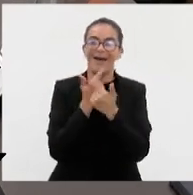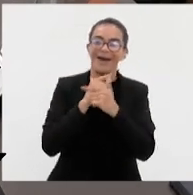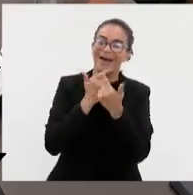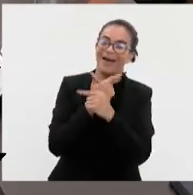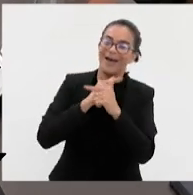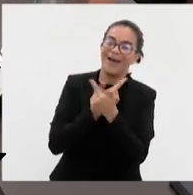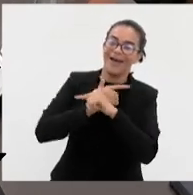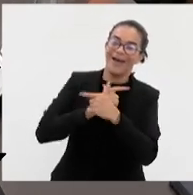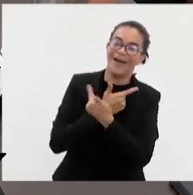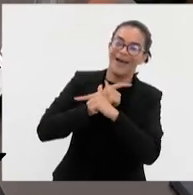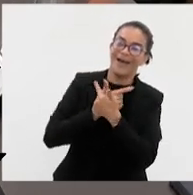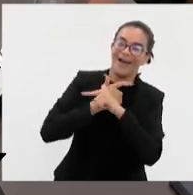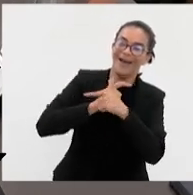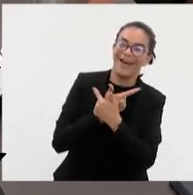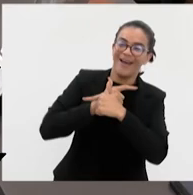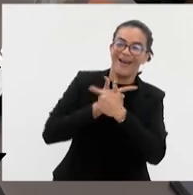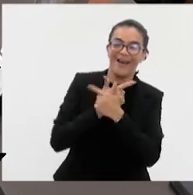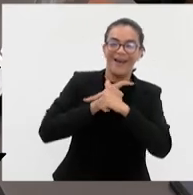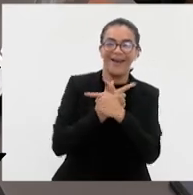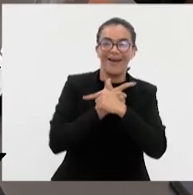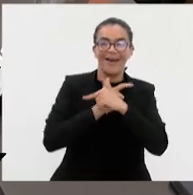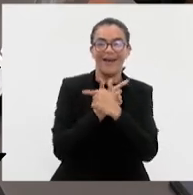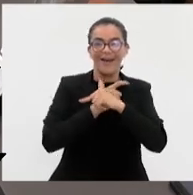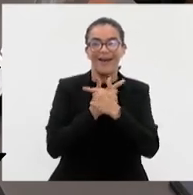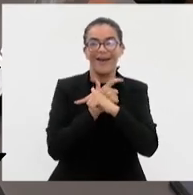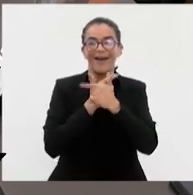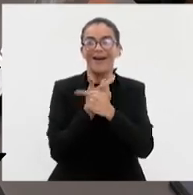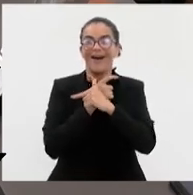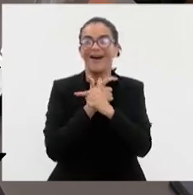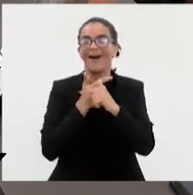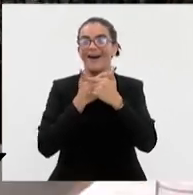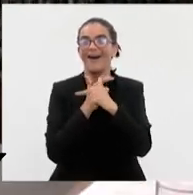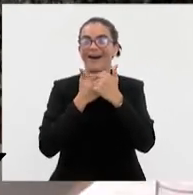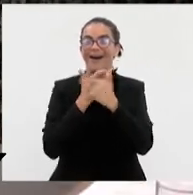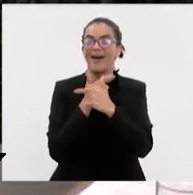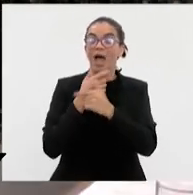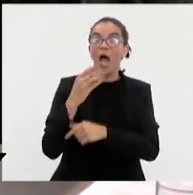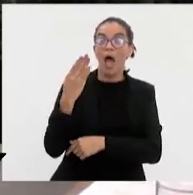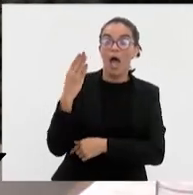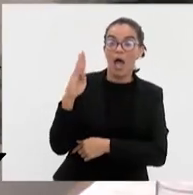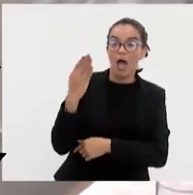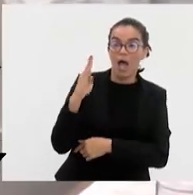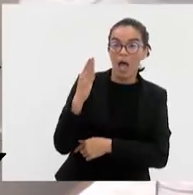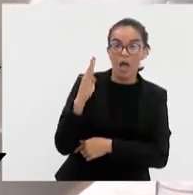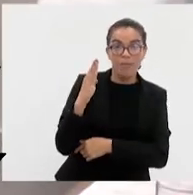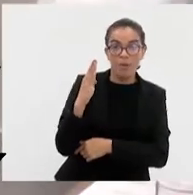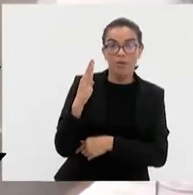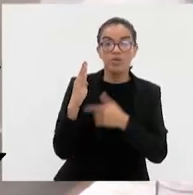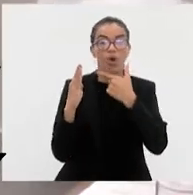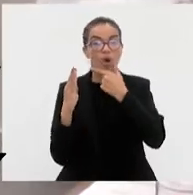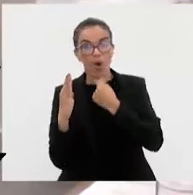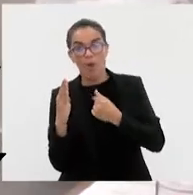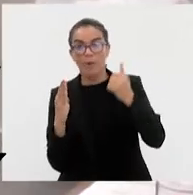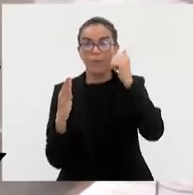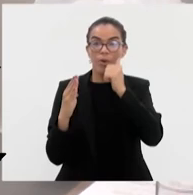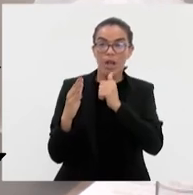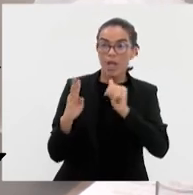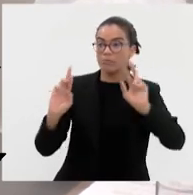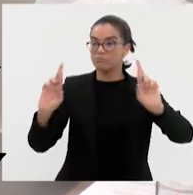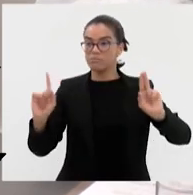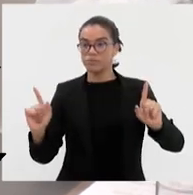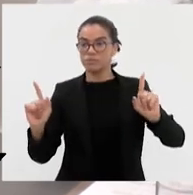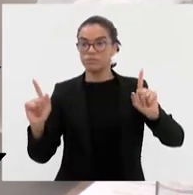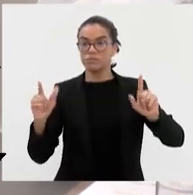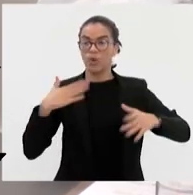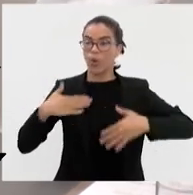nada a ver, não tenho nada contra. A biologia, ela traz o homem diferente da mulher, isso é fato. Pulmão, todos os nossos órgãos. Então,